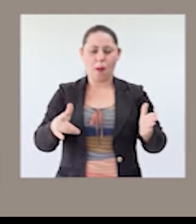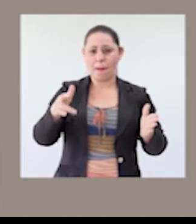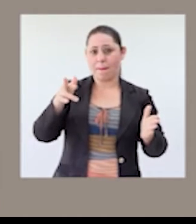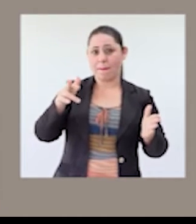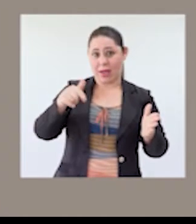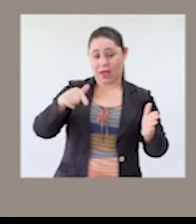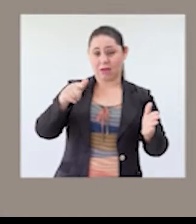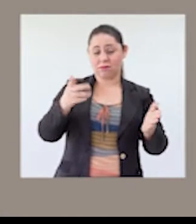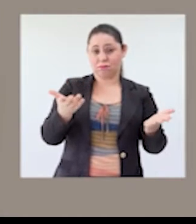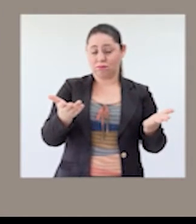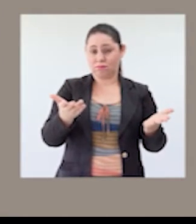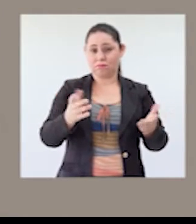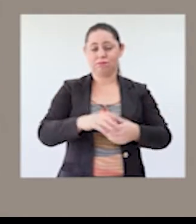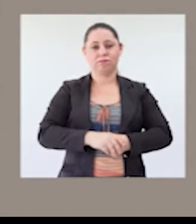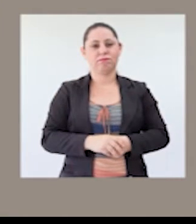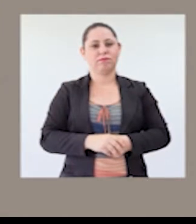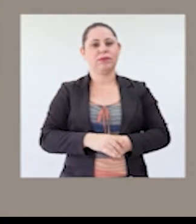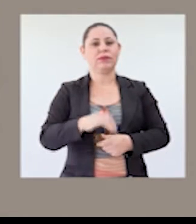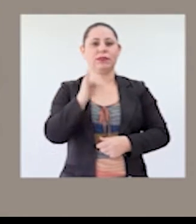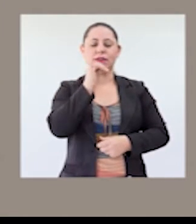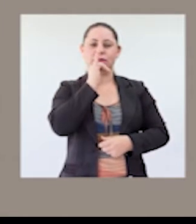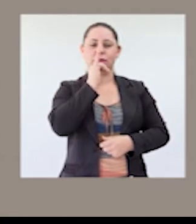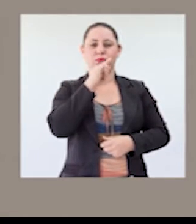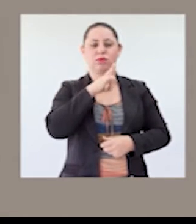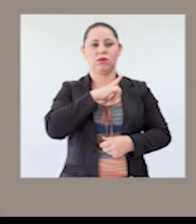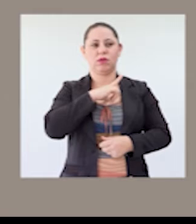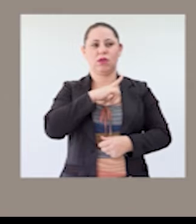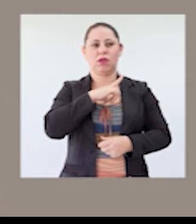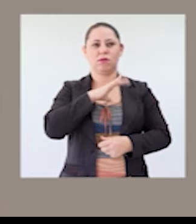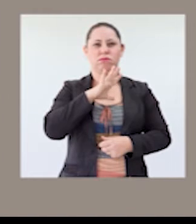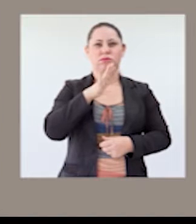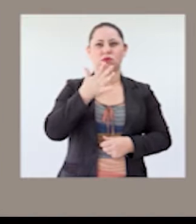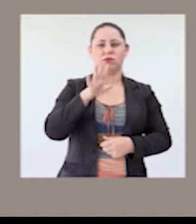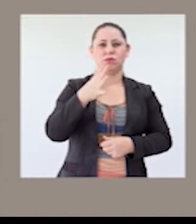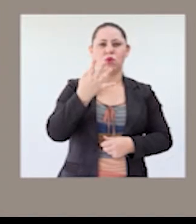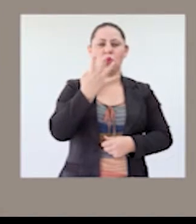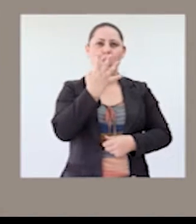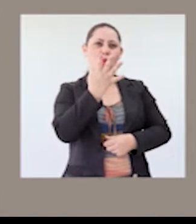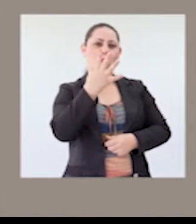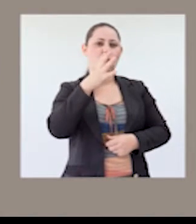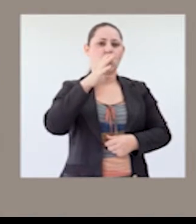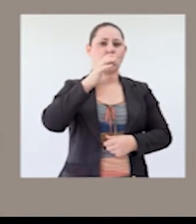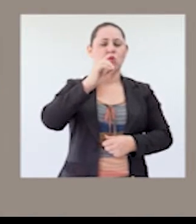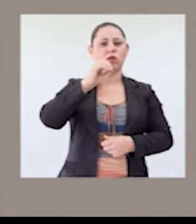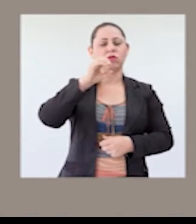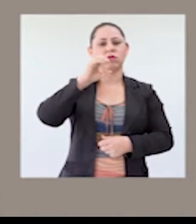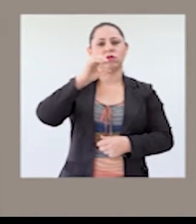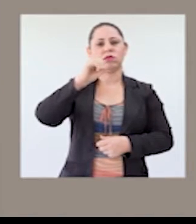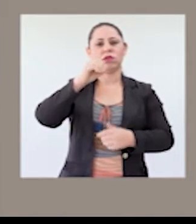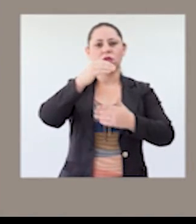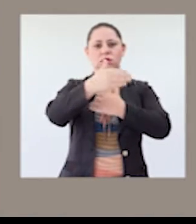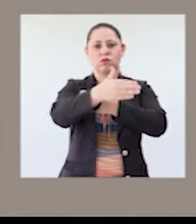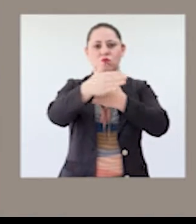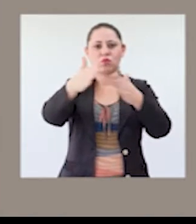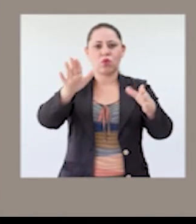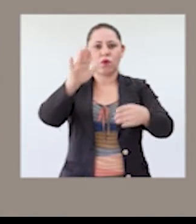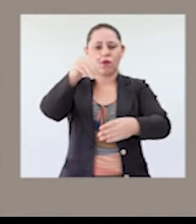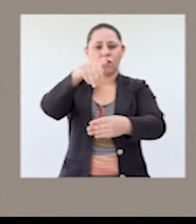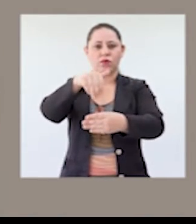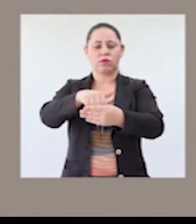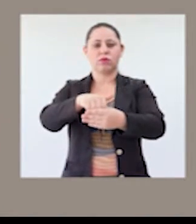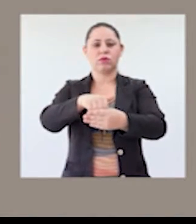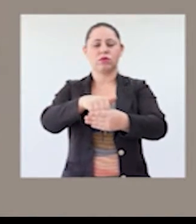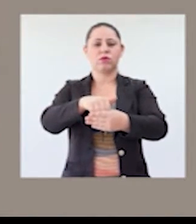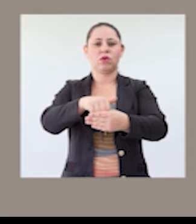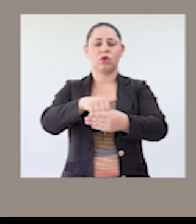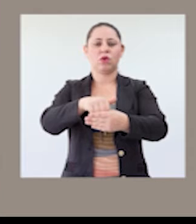mesário. Eu vou dar um exemplo. Nós temos aí aproximadamente 400 sessões eleitorais